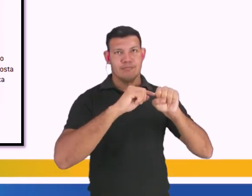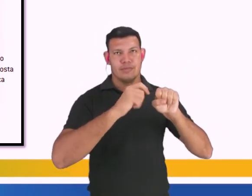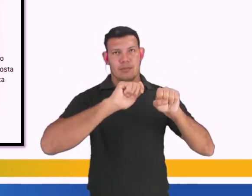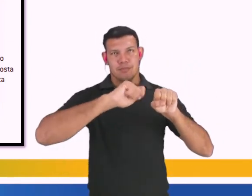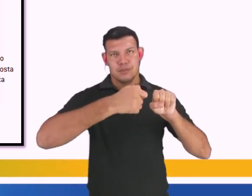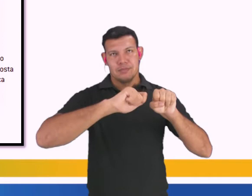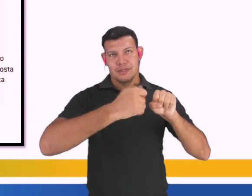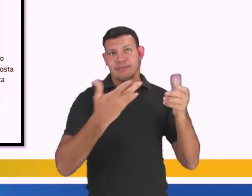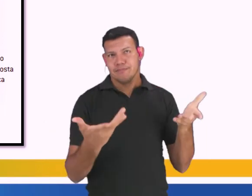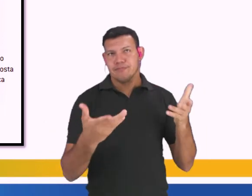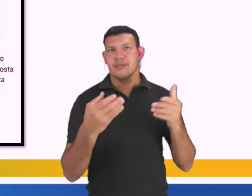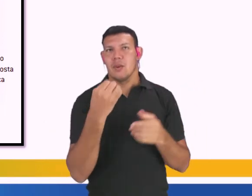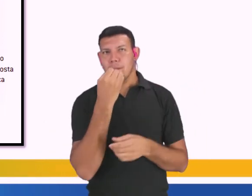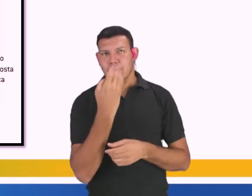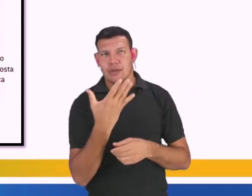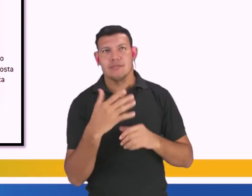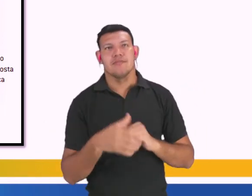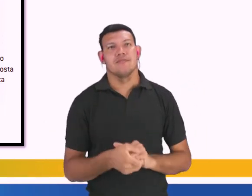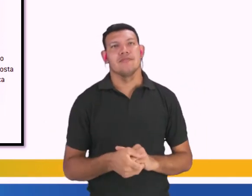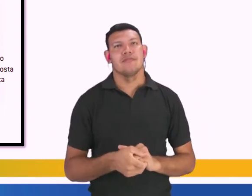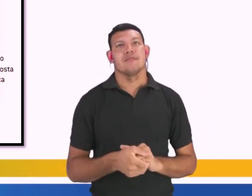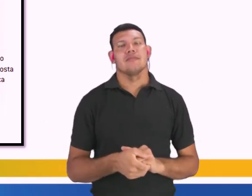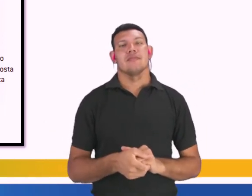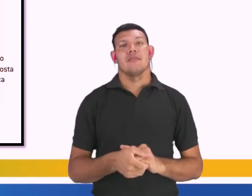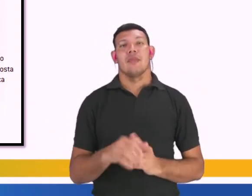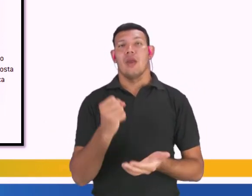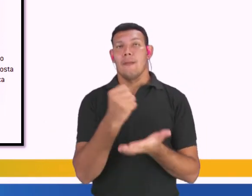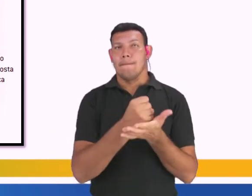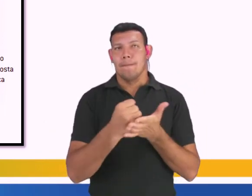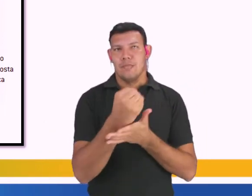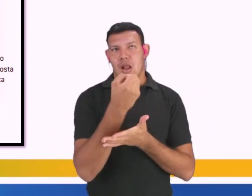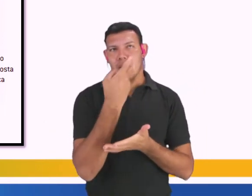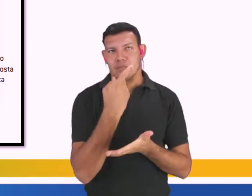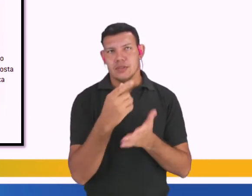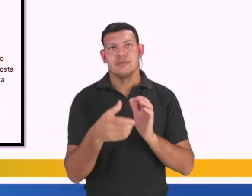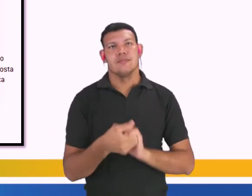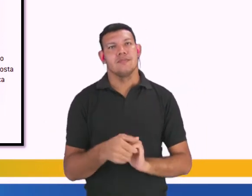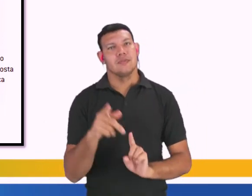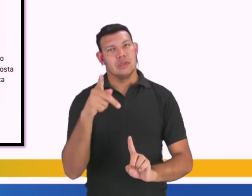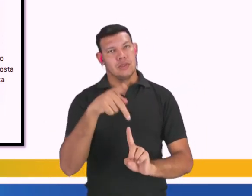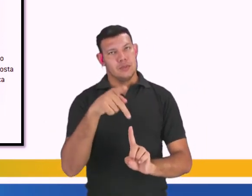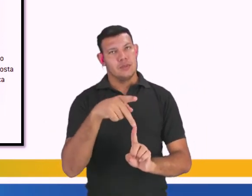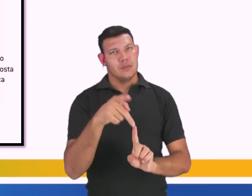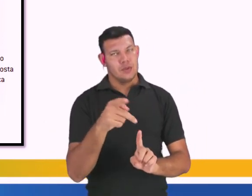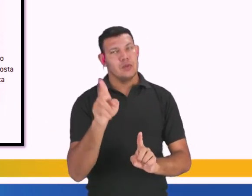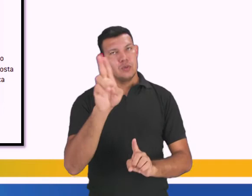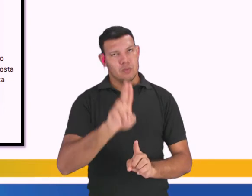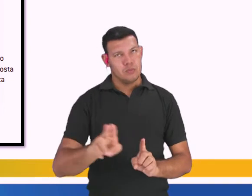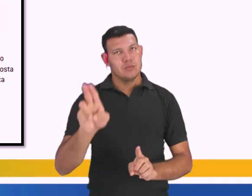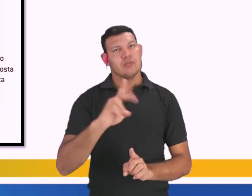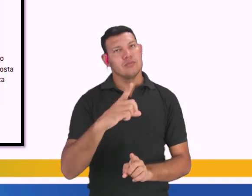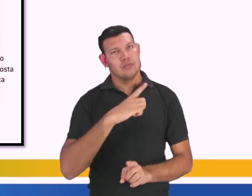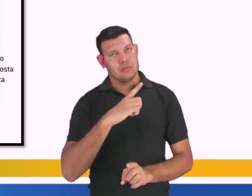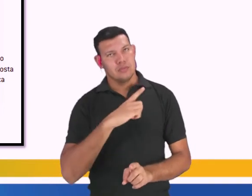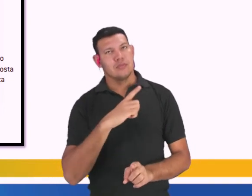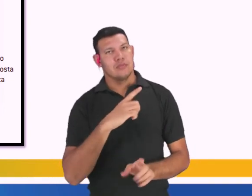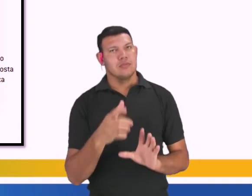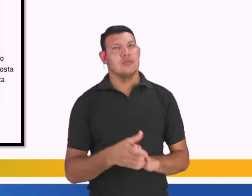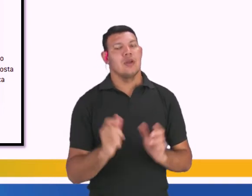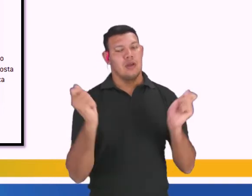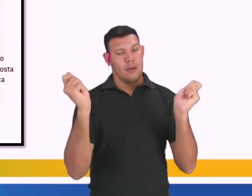estudado o fármaco, o princípio ativo do medicamento, ele vai ter que ter